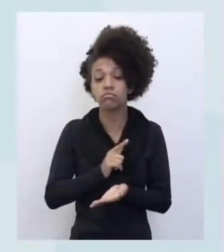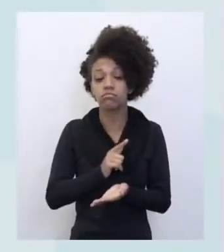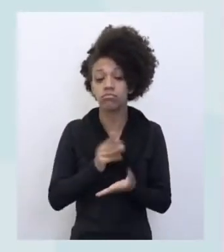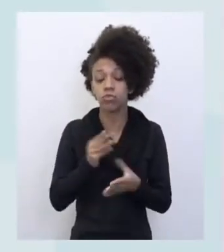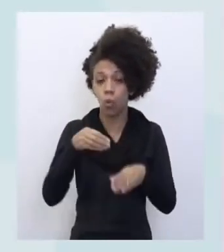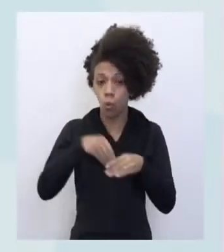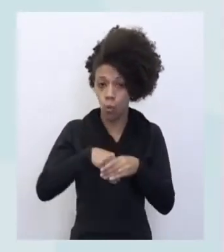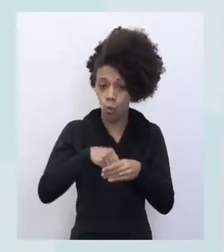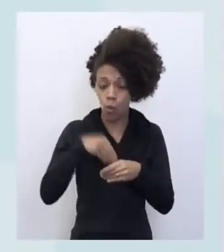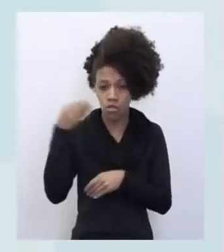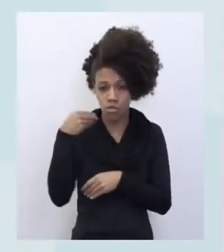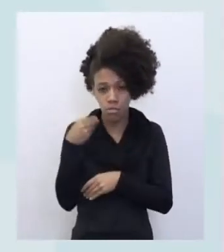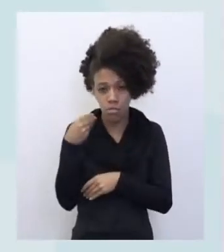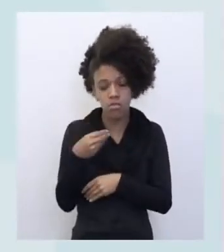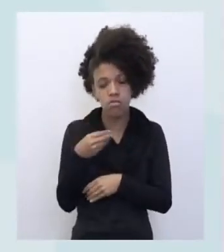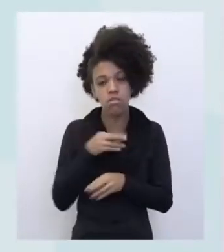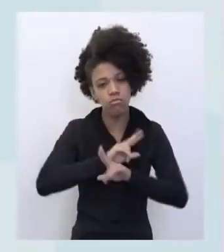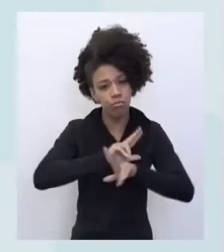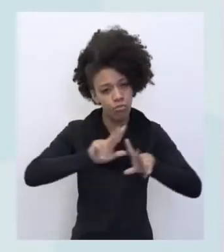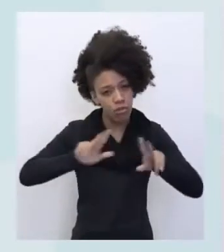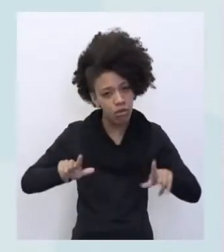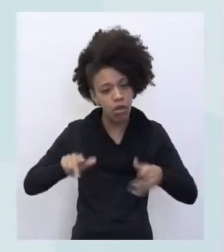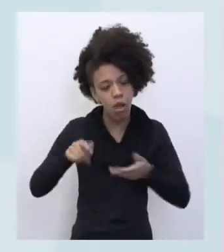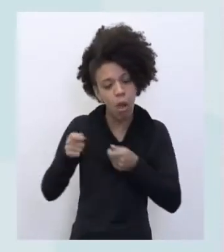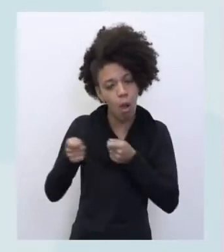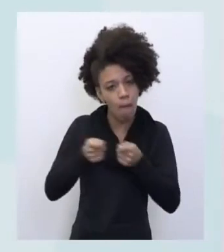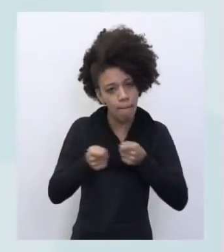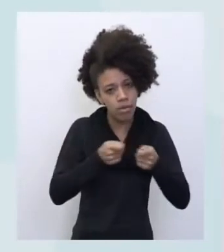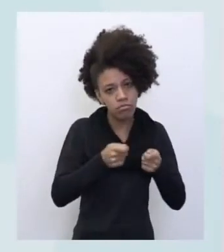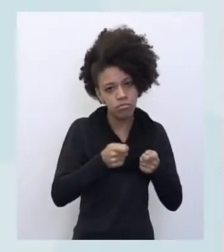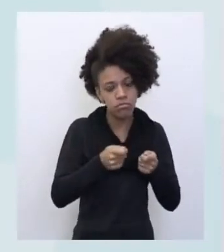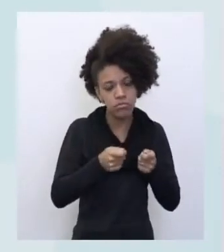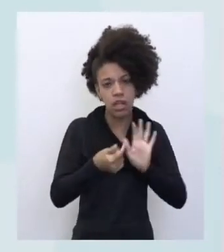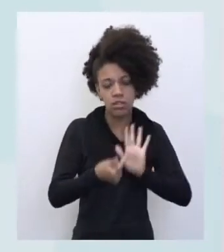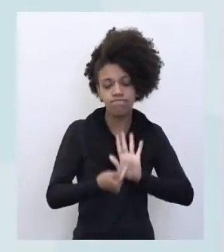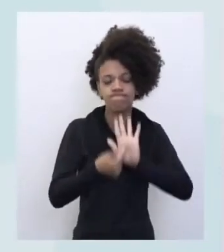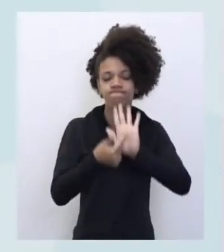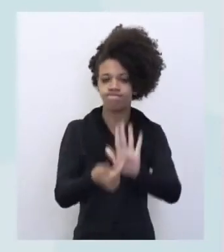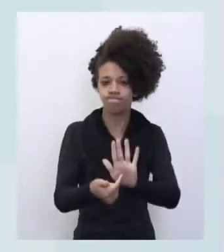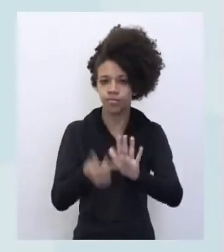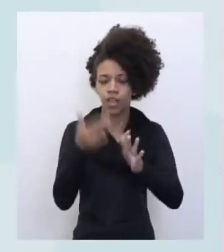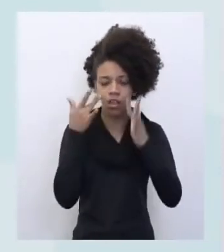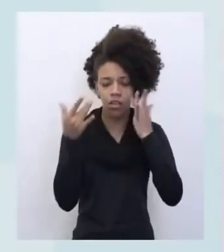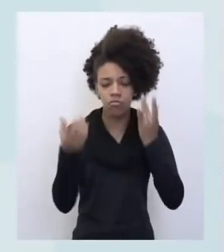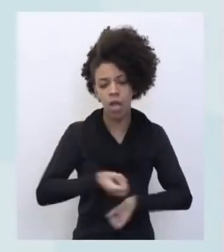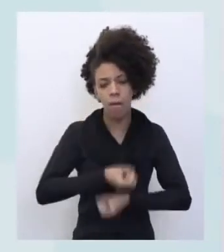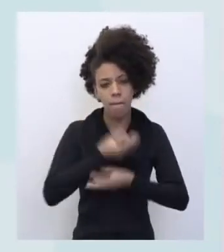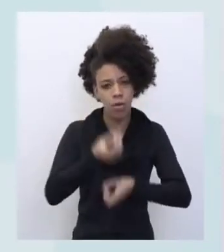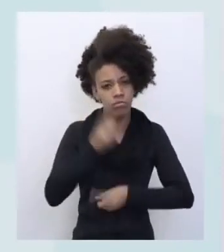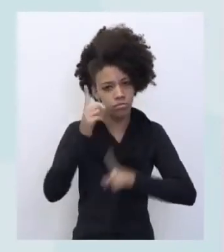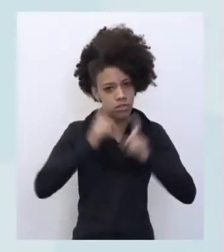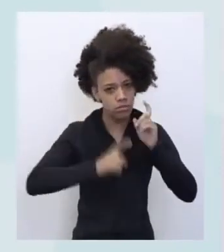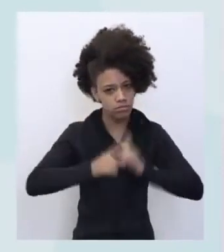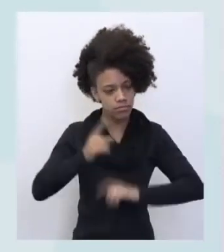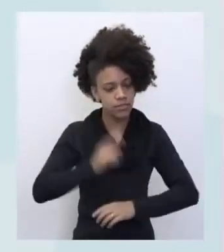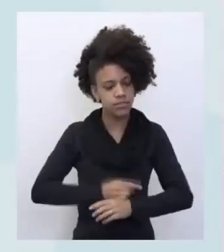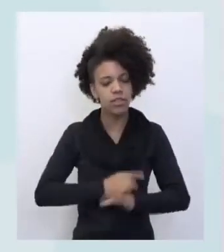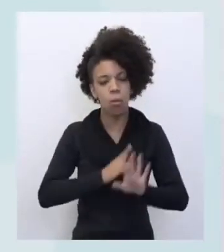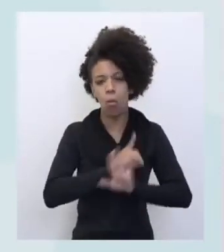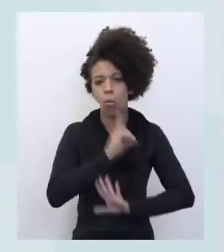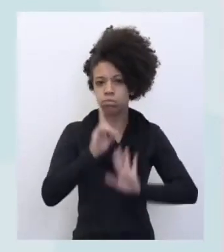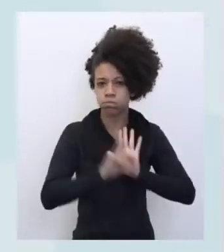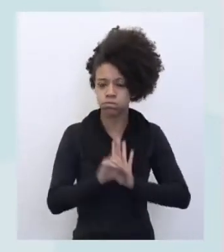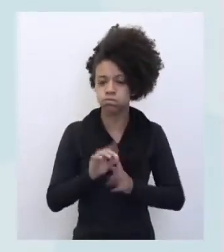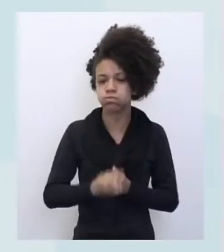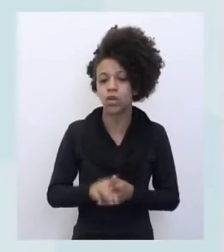de pesquisas diferentes formas de manipular, criando nos espetáculos infinitas possibilidades poéticas de expressão artística na inserção